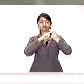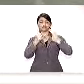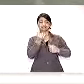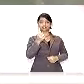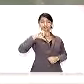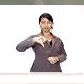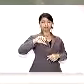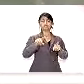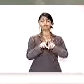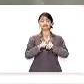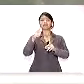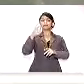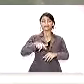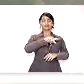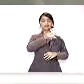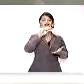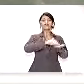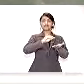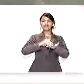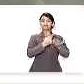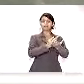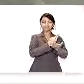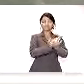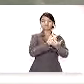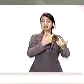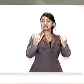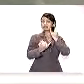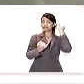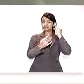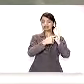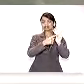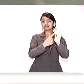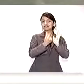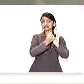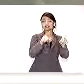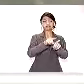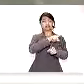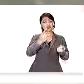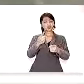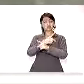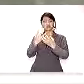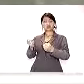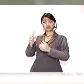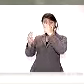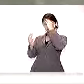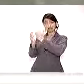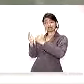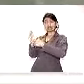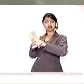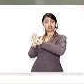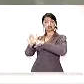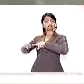apontados outras ausências importantes na composição dos curos unitário contrariado disposição da da lei de